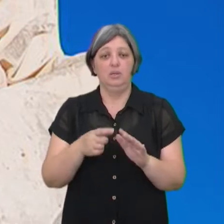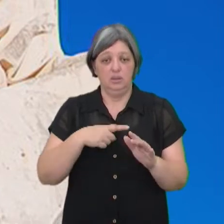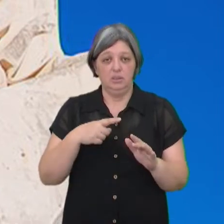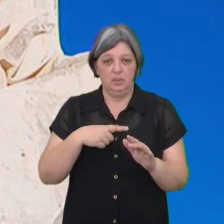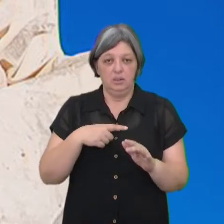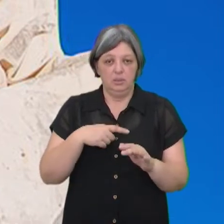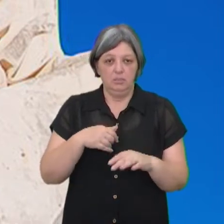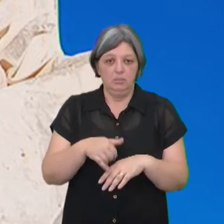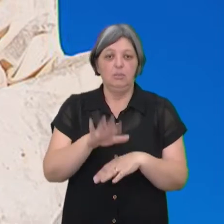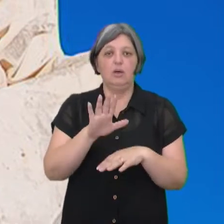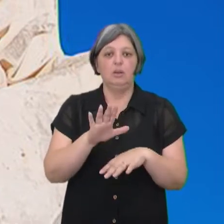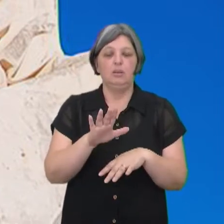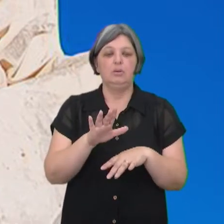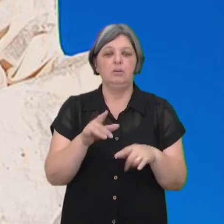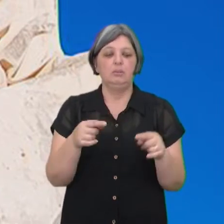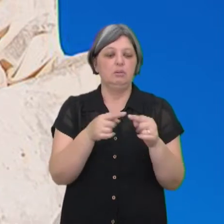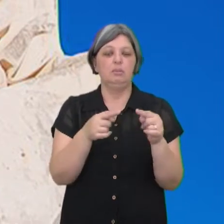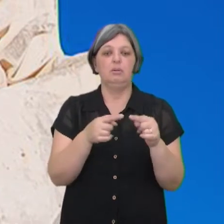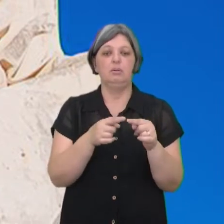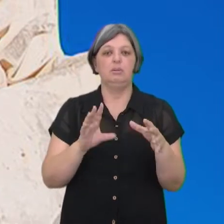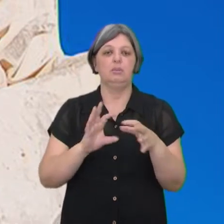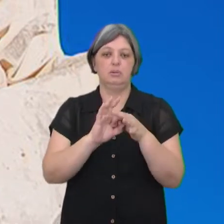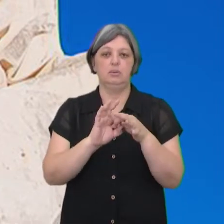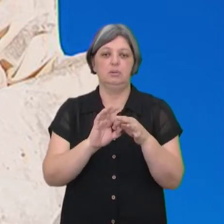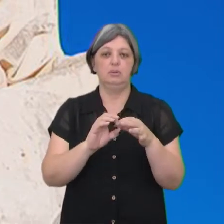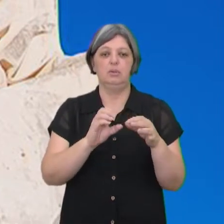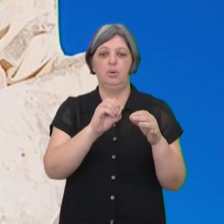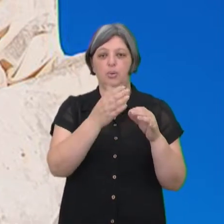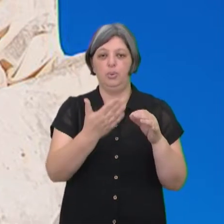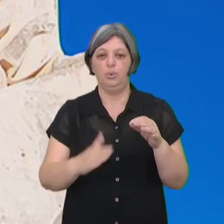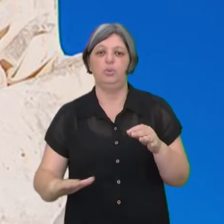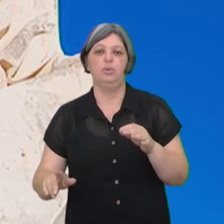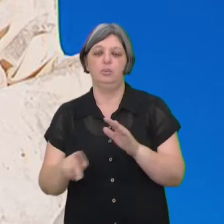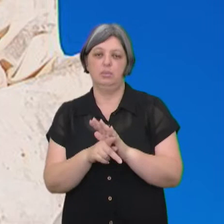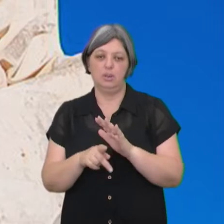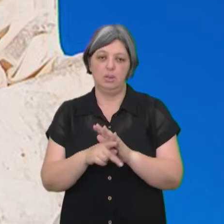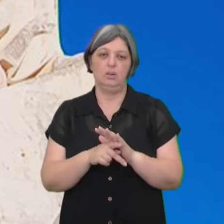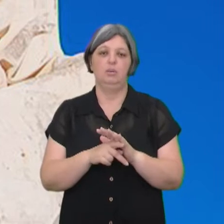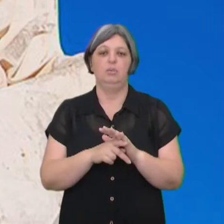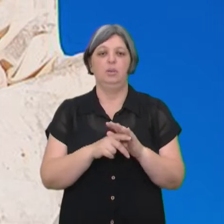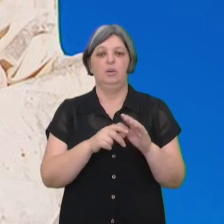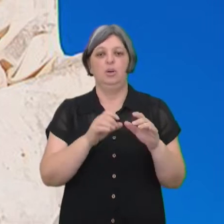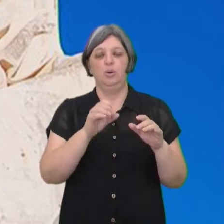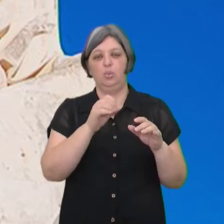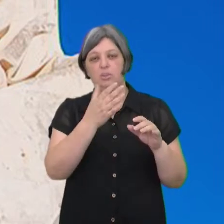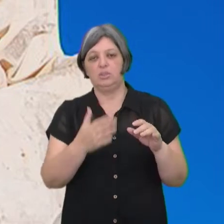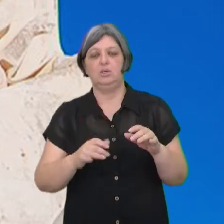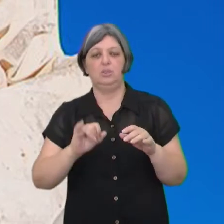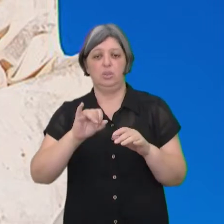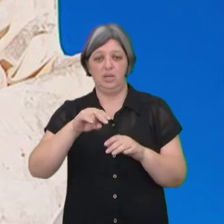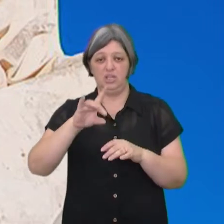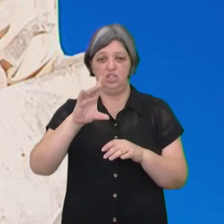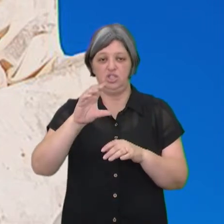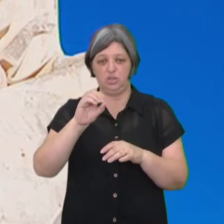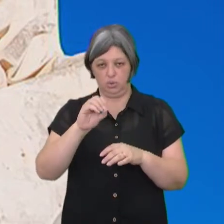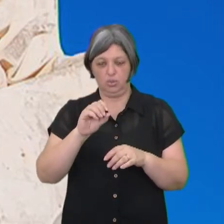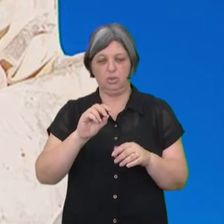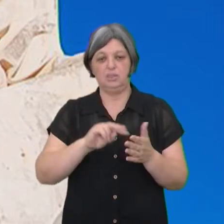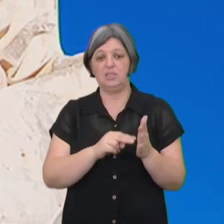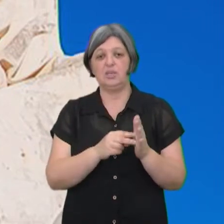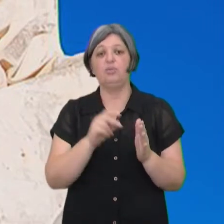havia, então, uma ligação entre o Oceano Atlântico e o Oceano Índico. O próprio nome Índico, né,